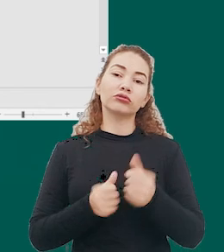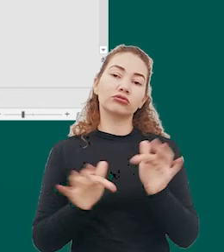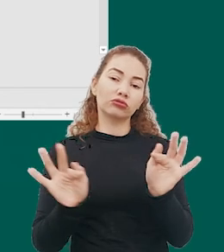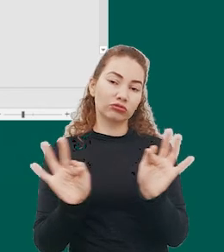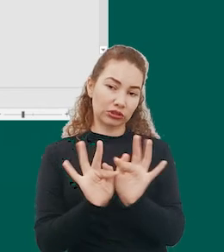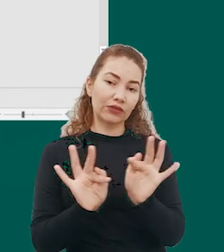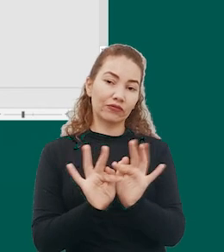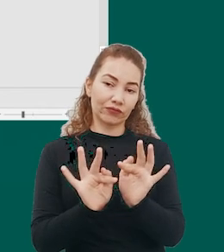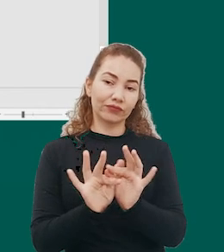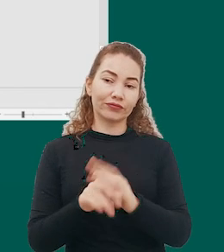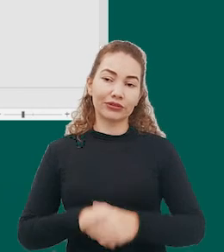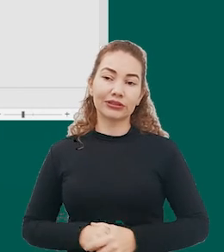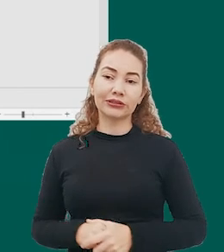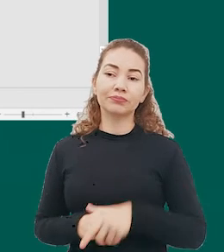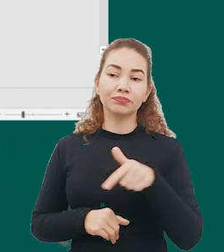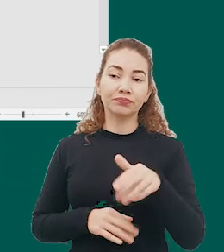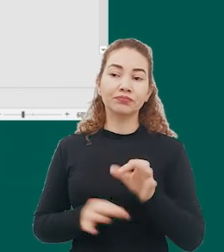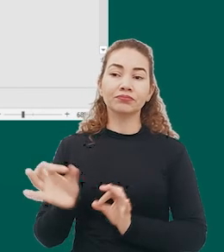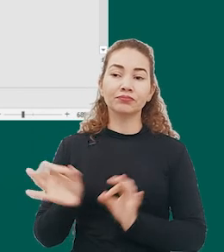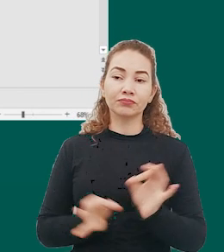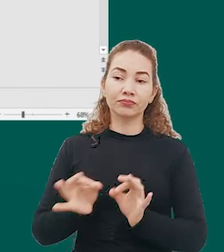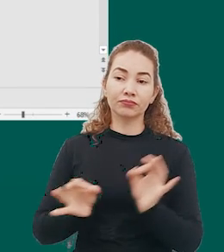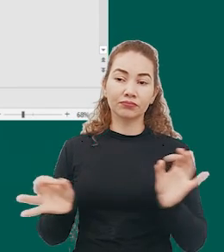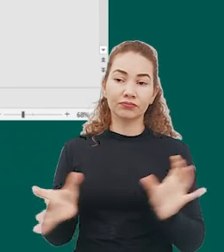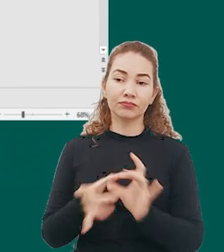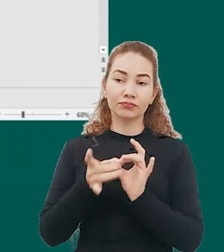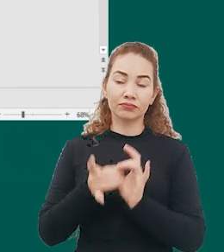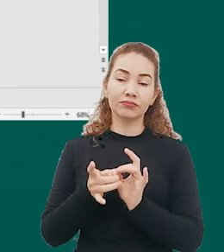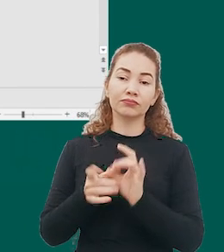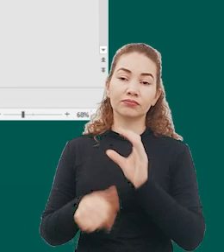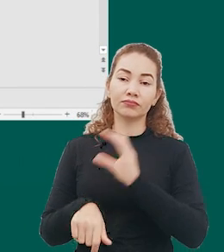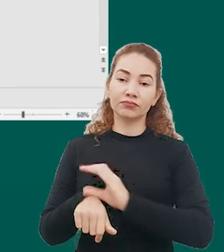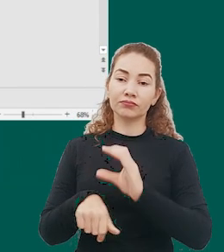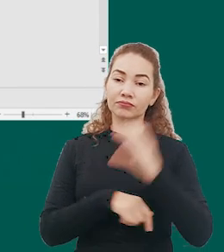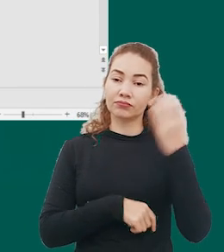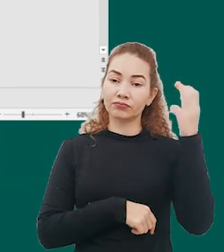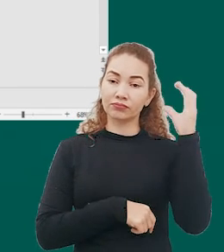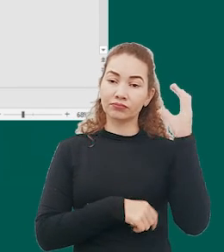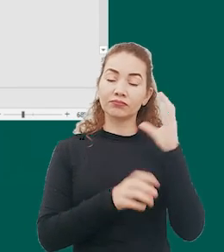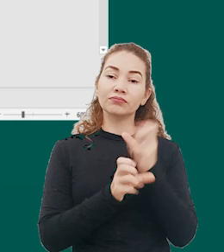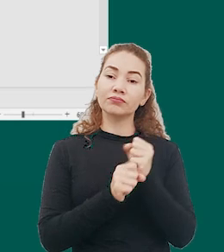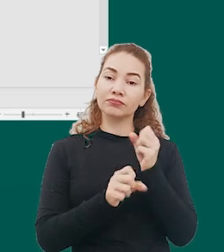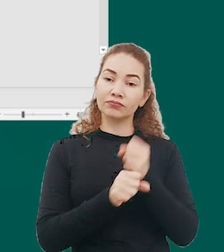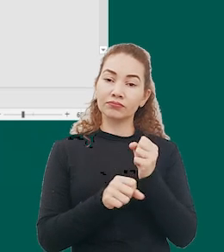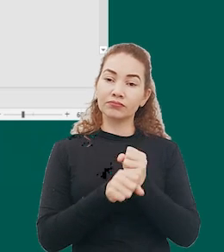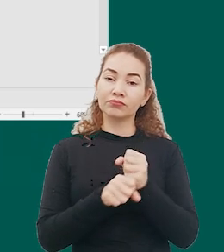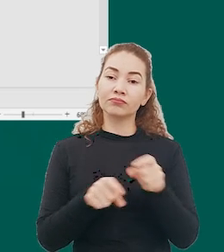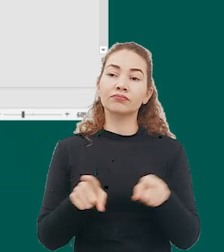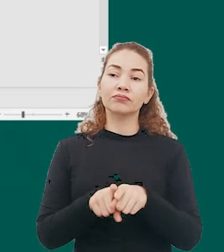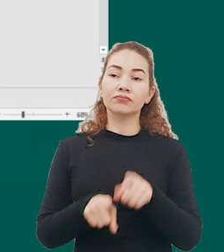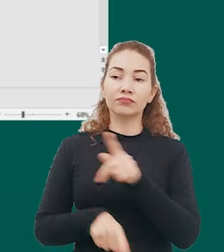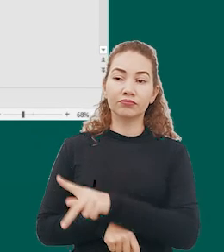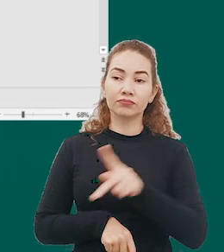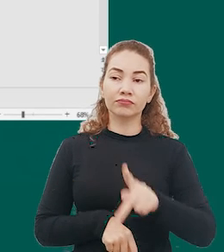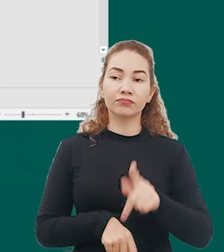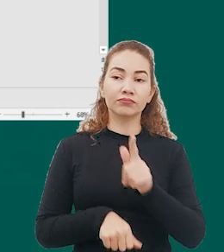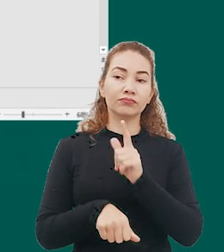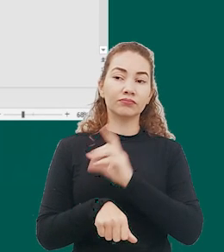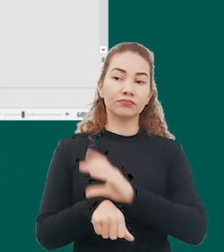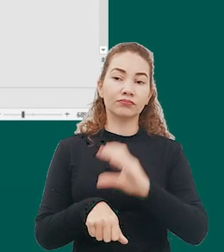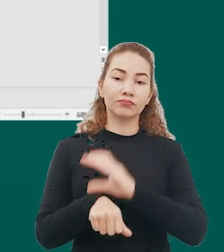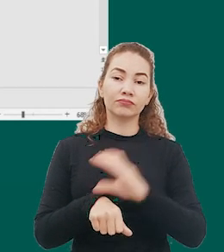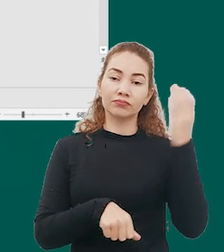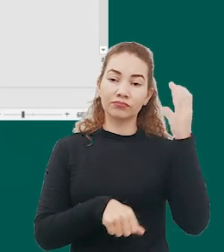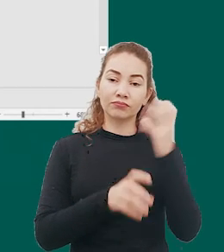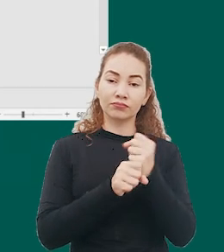Universidade Fevale. Este projeto está ligado ao curso de Ciências Contábeis, conta com professores do curso